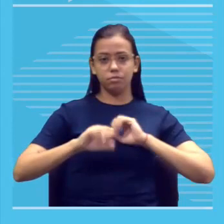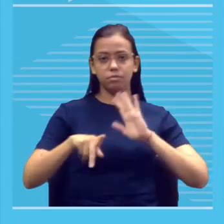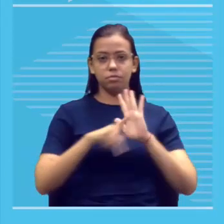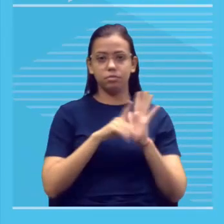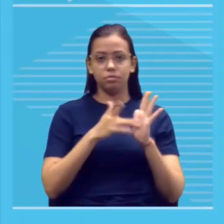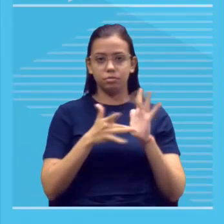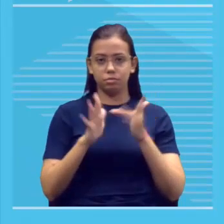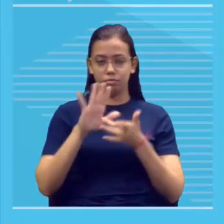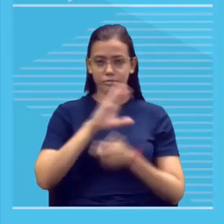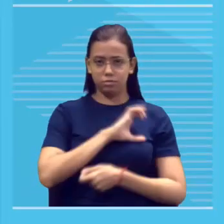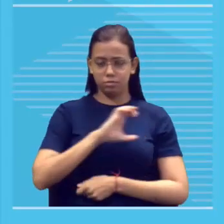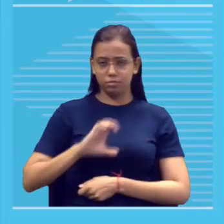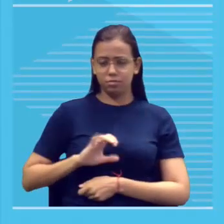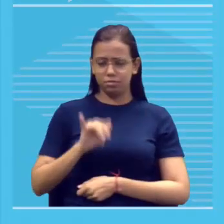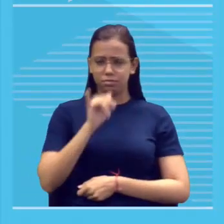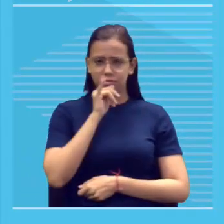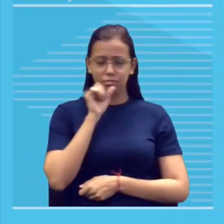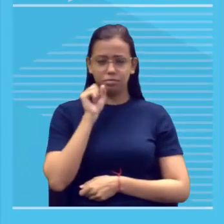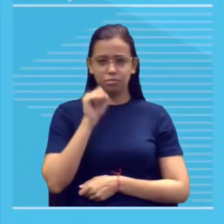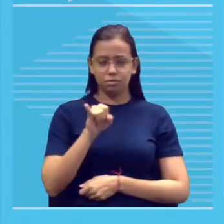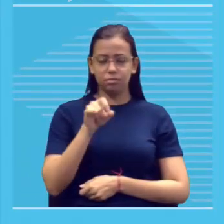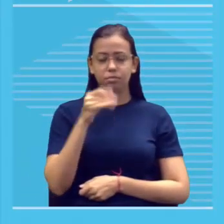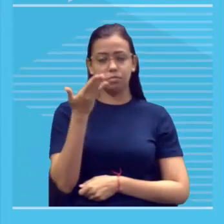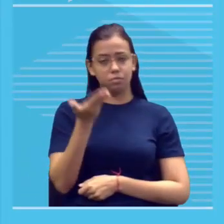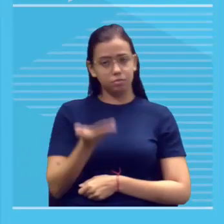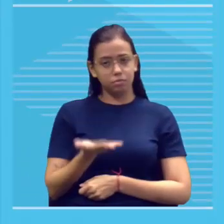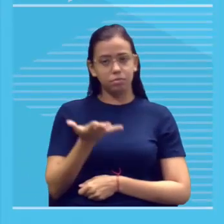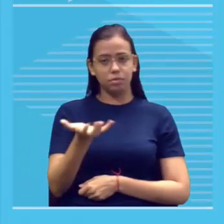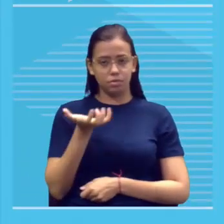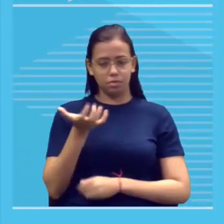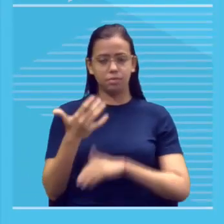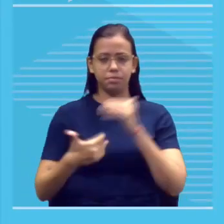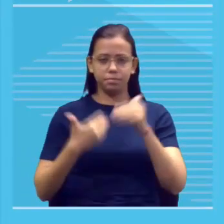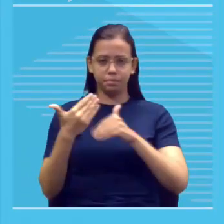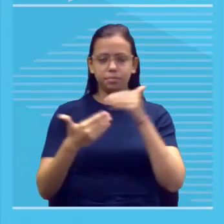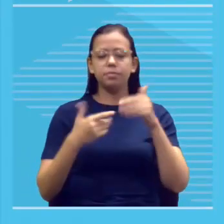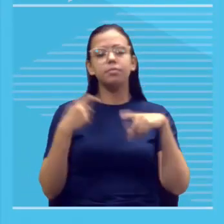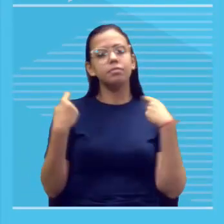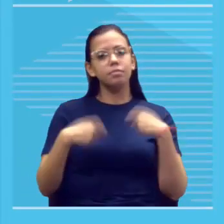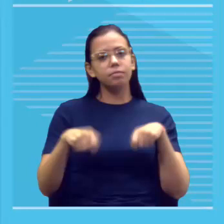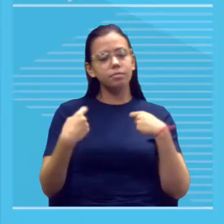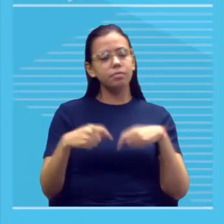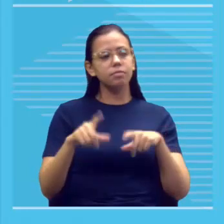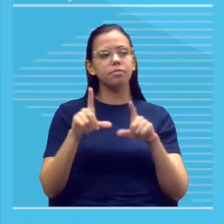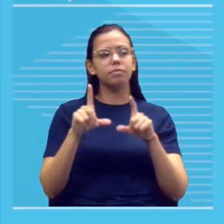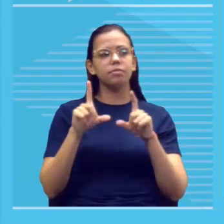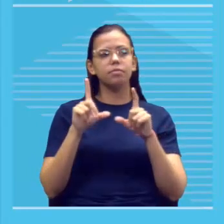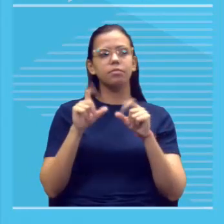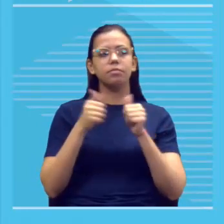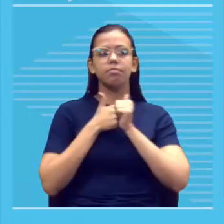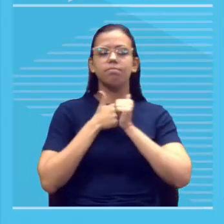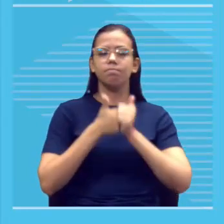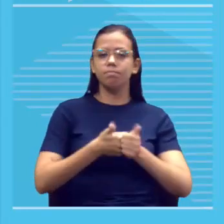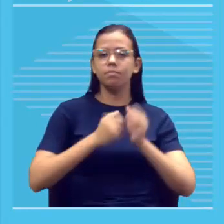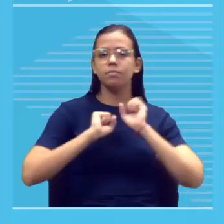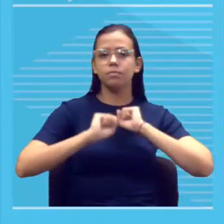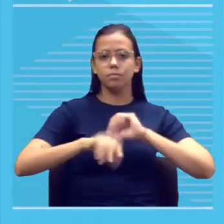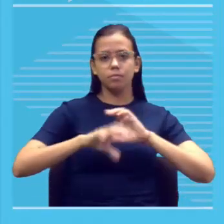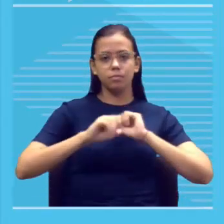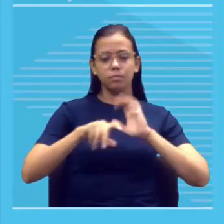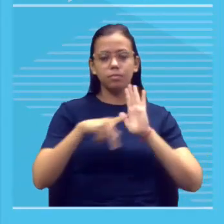você enquanto pessoa humana é evoluir você deve aderir aos ensinamentos de